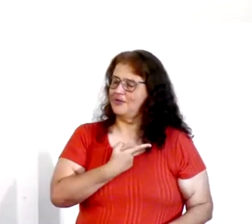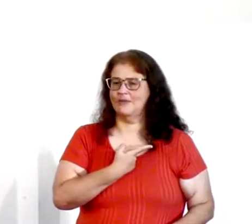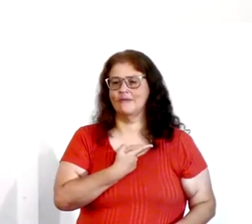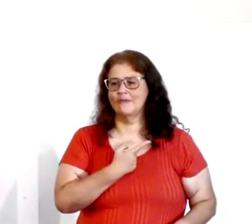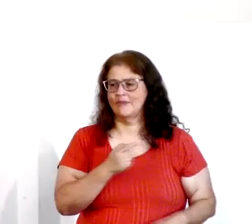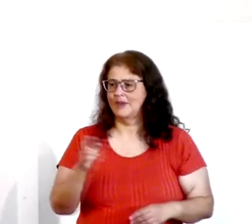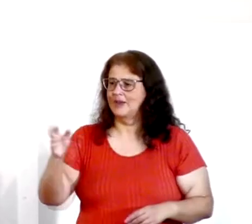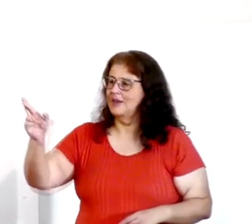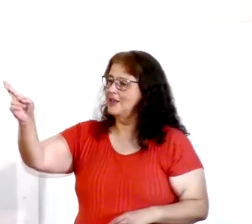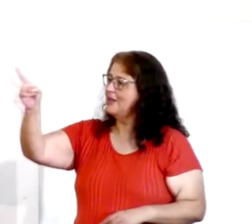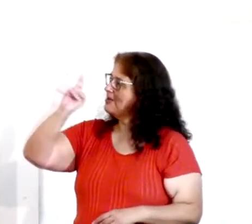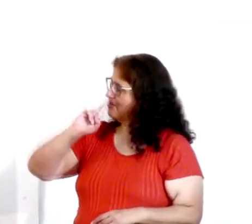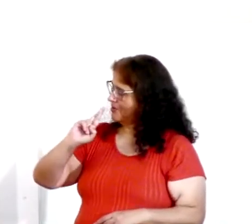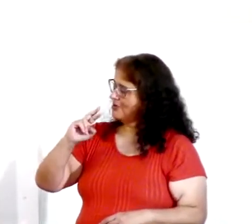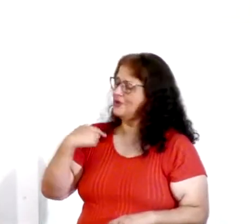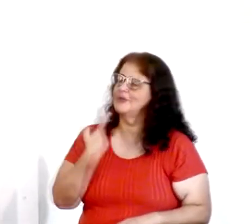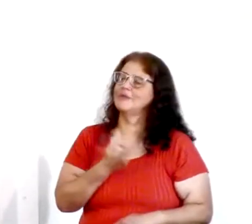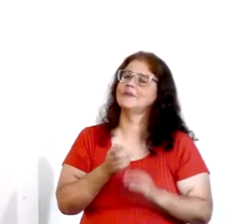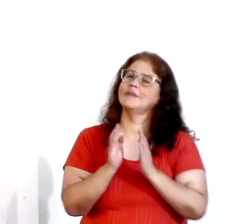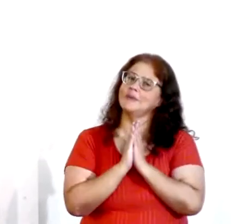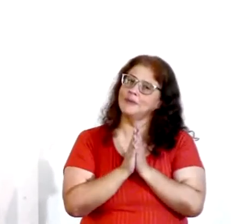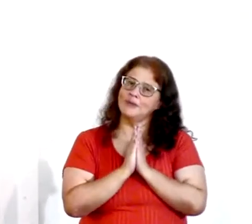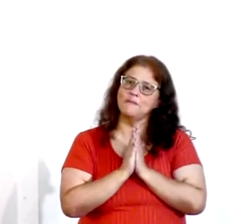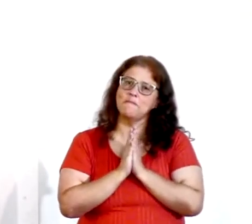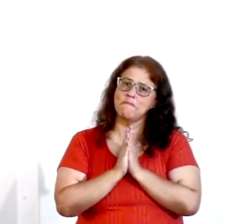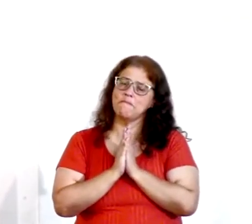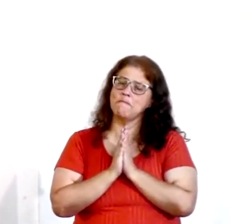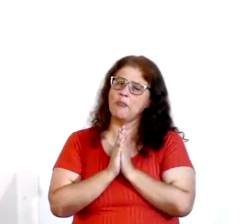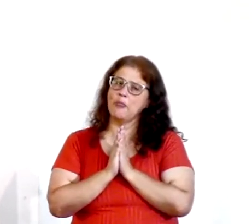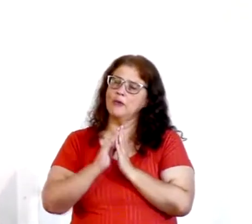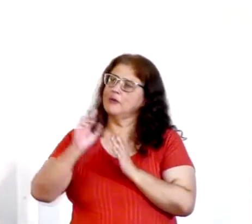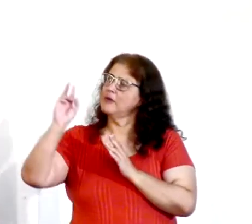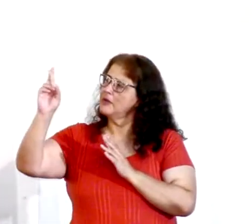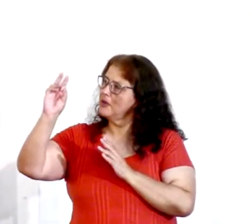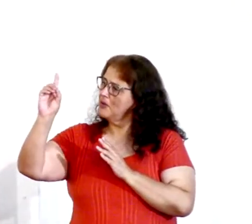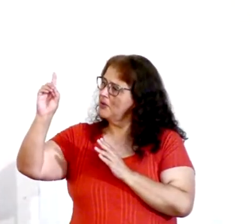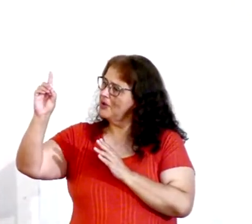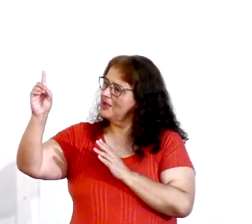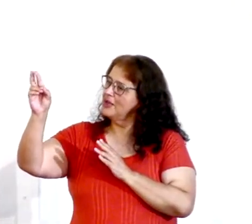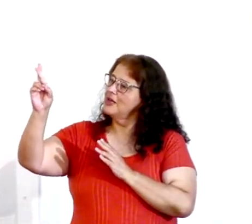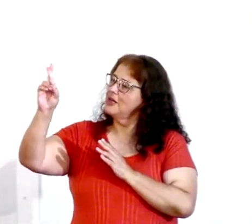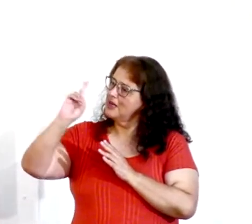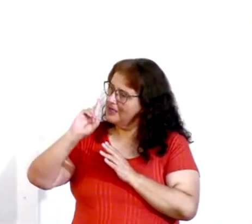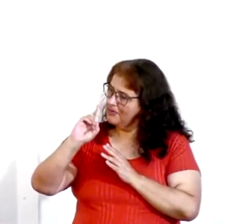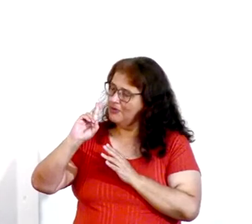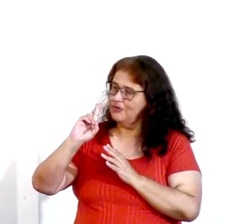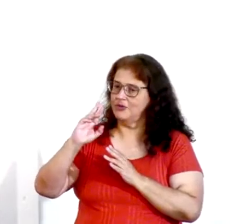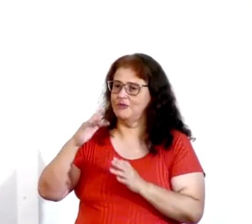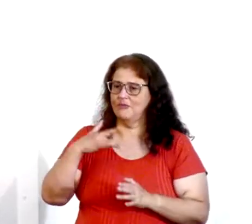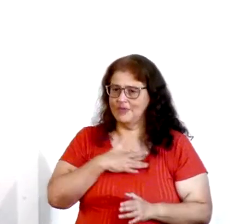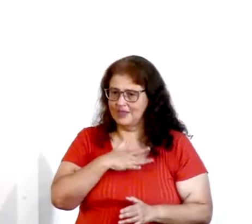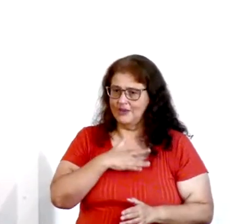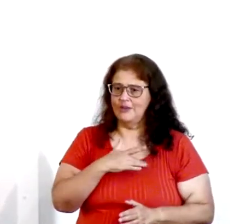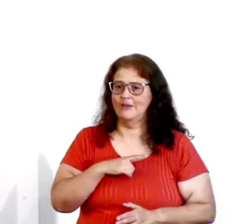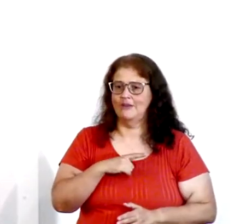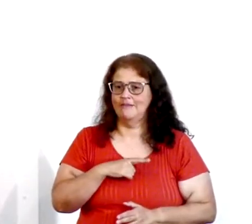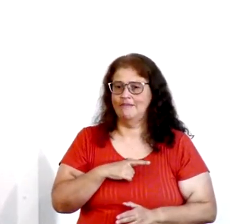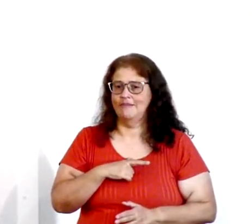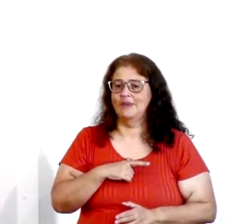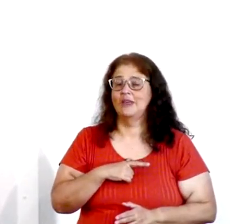O Senhor ouve a nossa oração. O Senhor já ouviu o teu